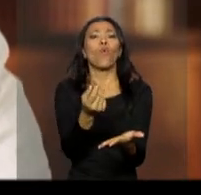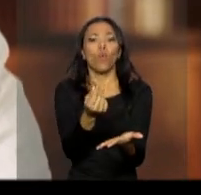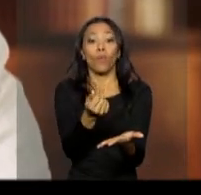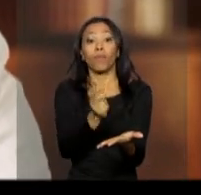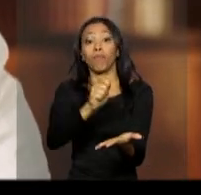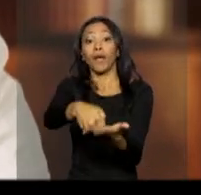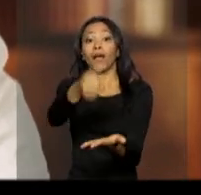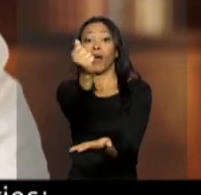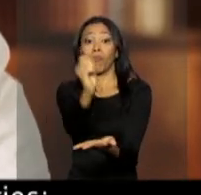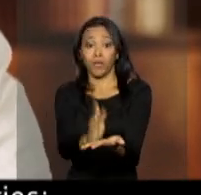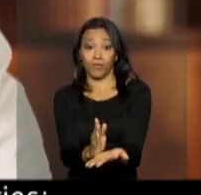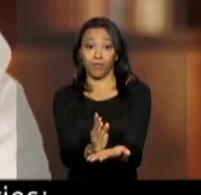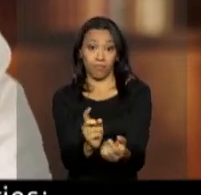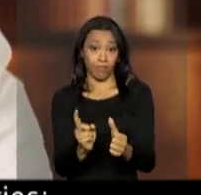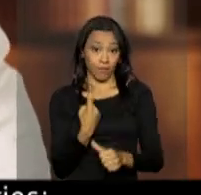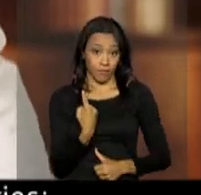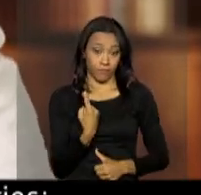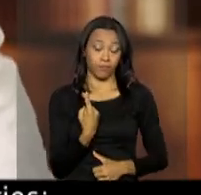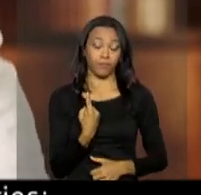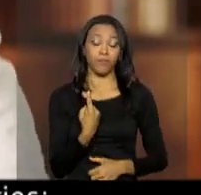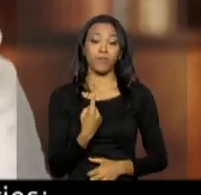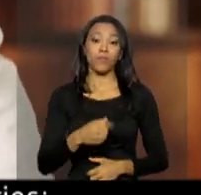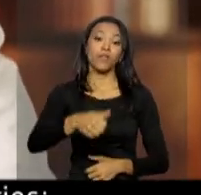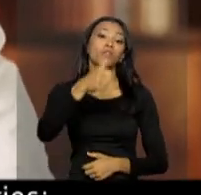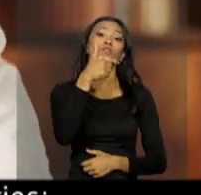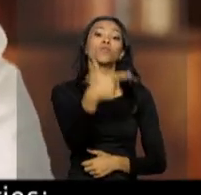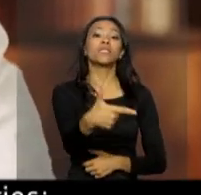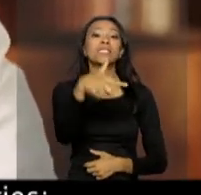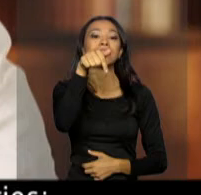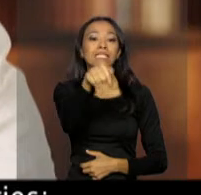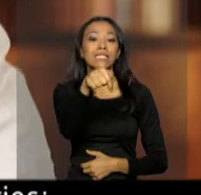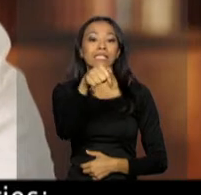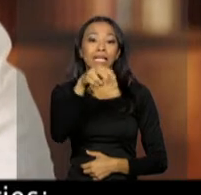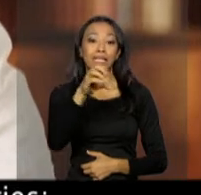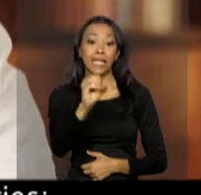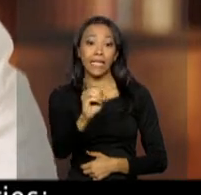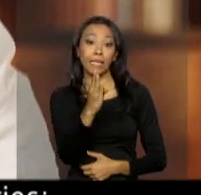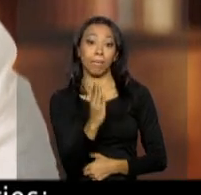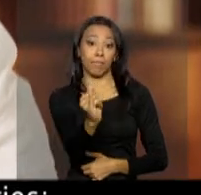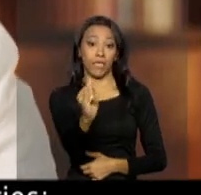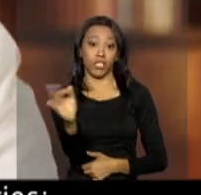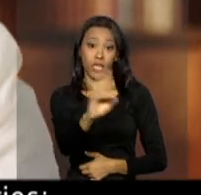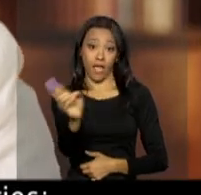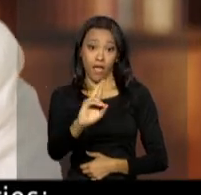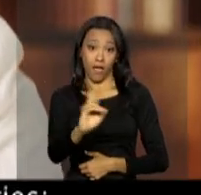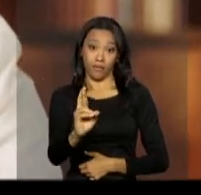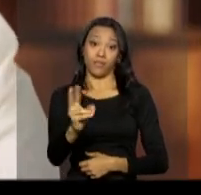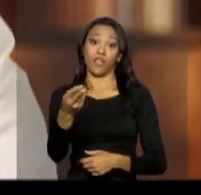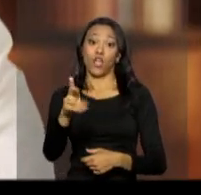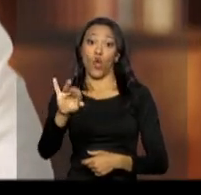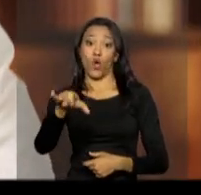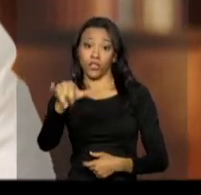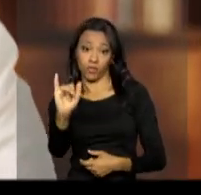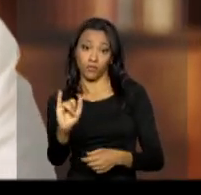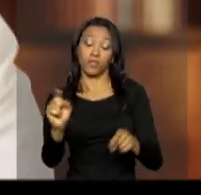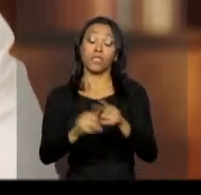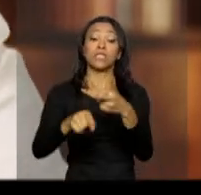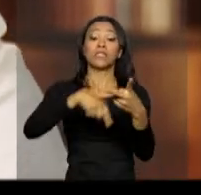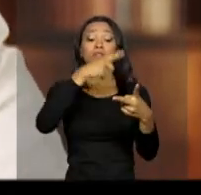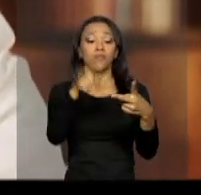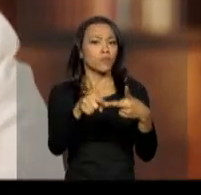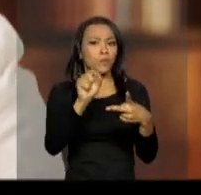Estado brasileiro. Primeiro, 270 bilhões de reais em royalties. Segundo,